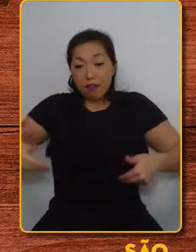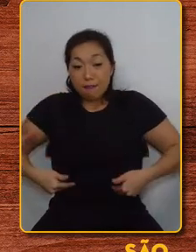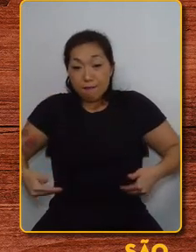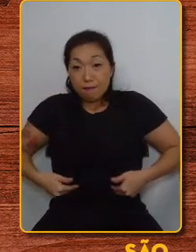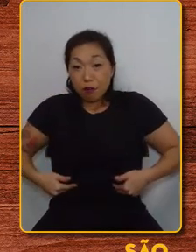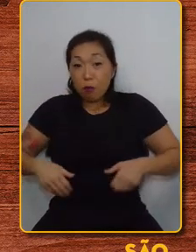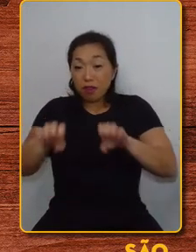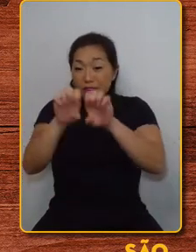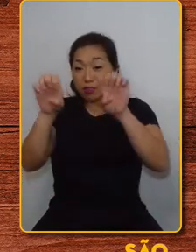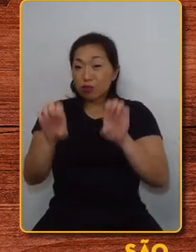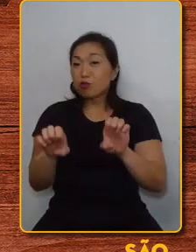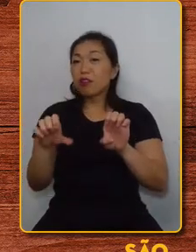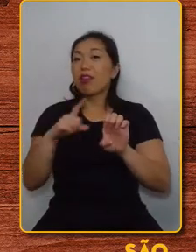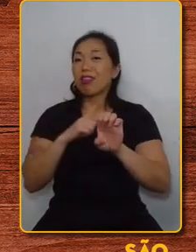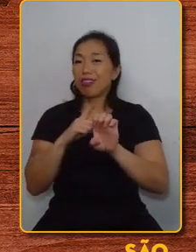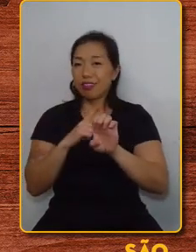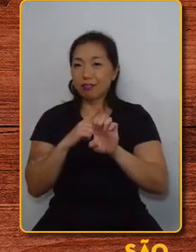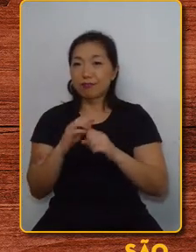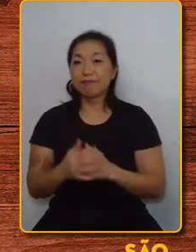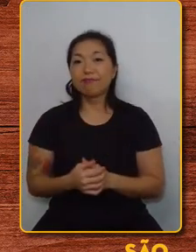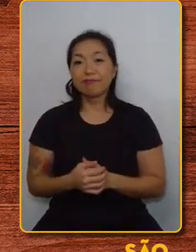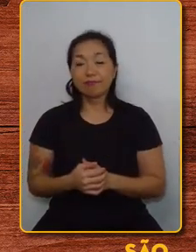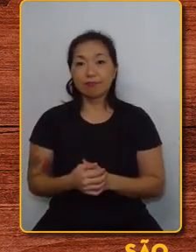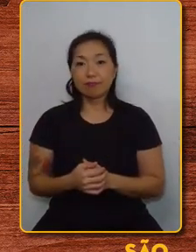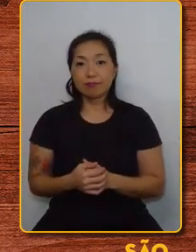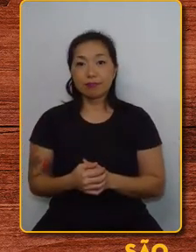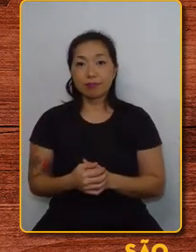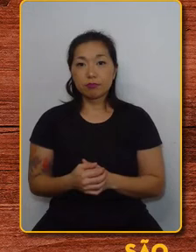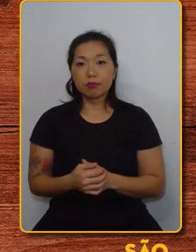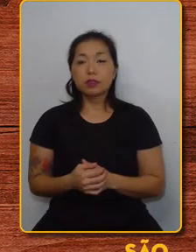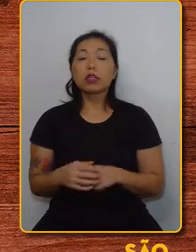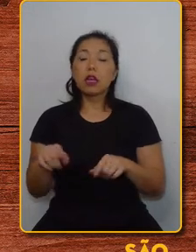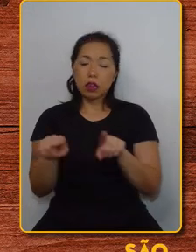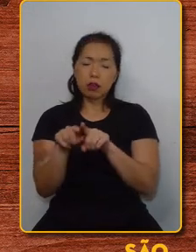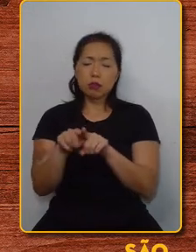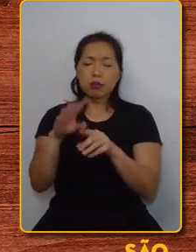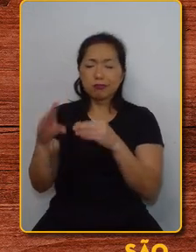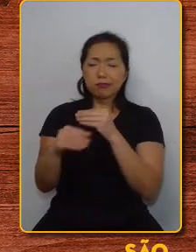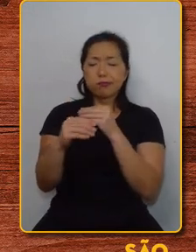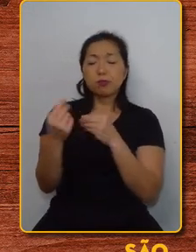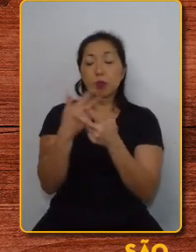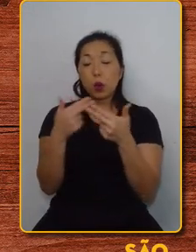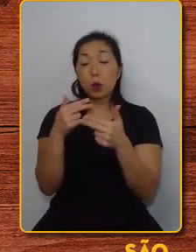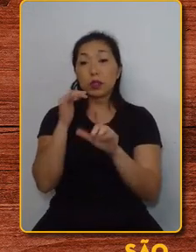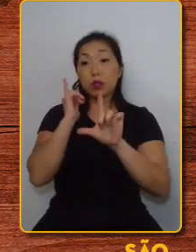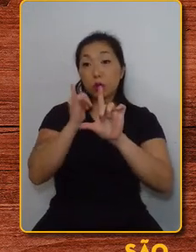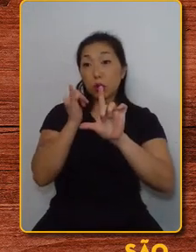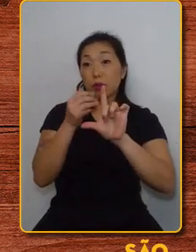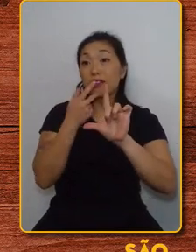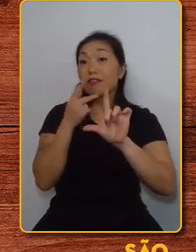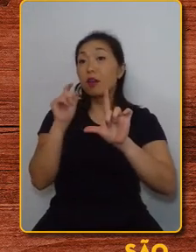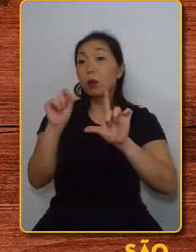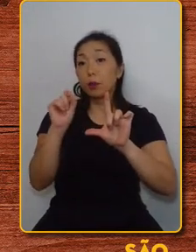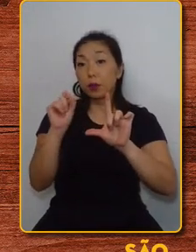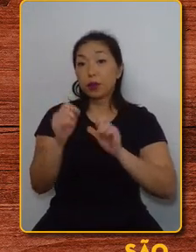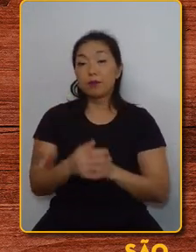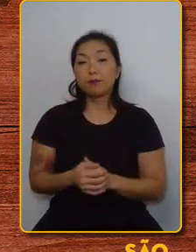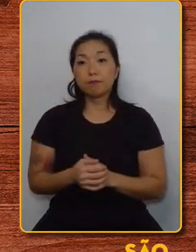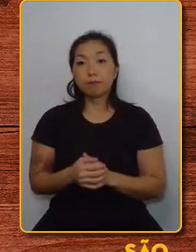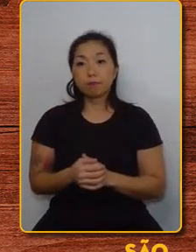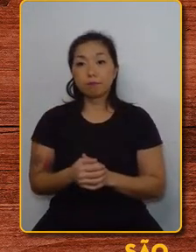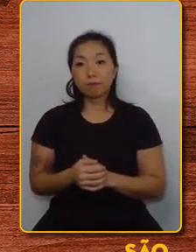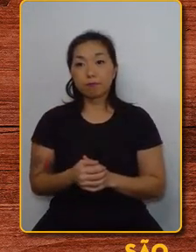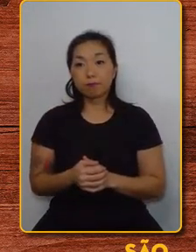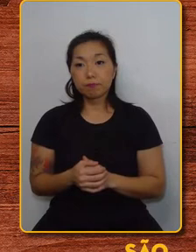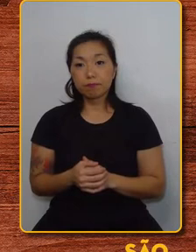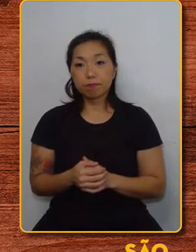e ele começa falando uma coisa que também queria falar aqui: esse documentário tem lado, ele fala alguma coisa nesse sentido, assim.